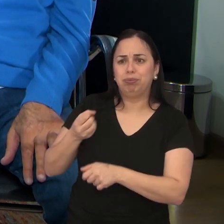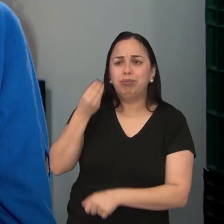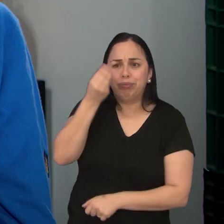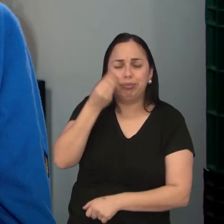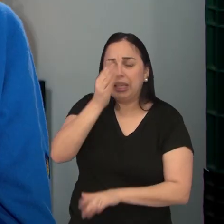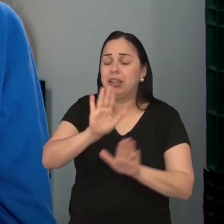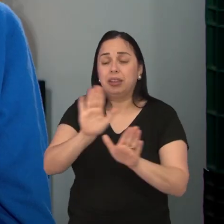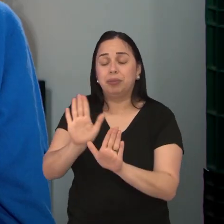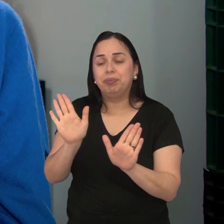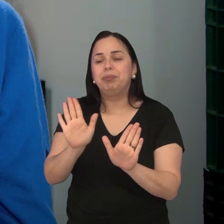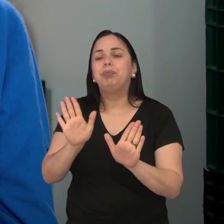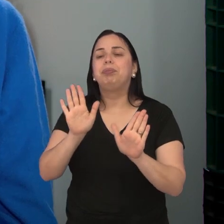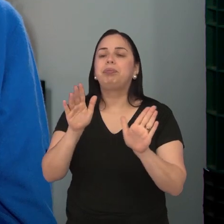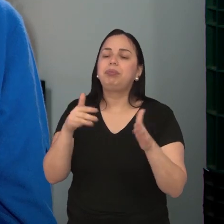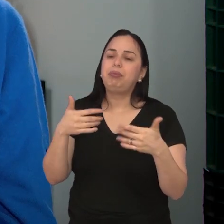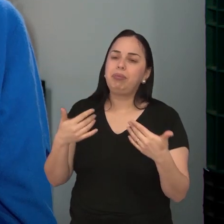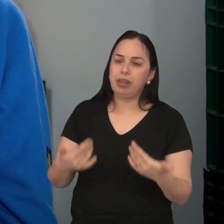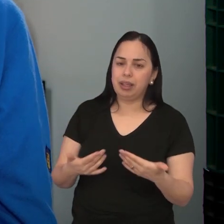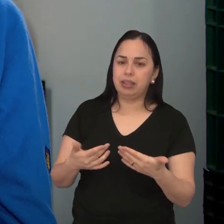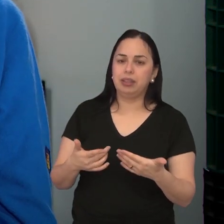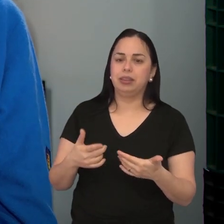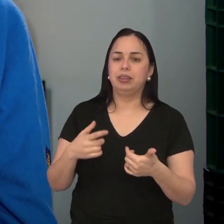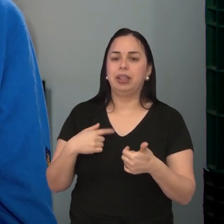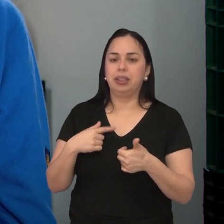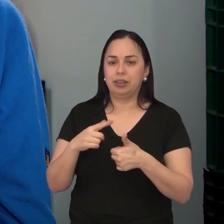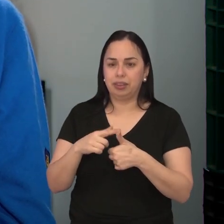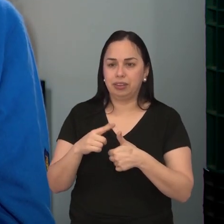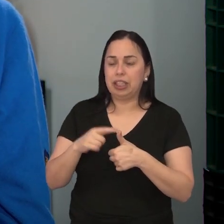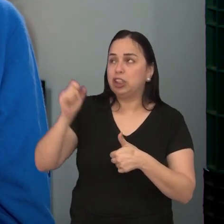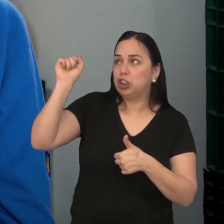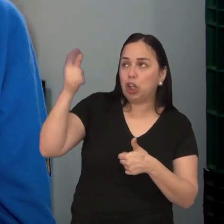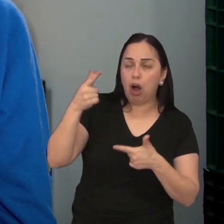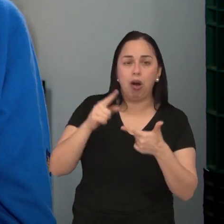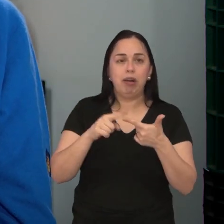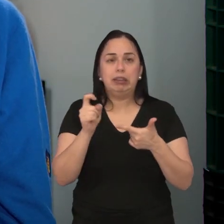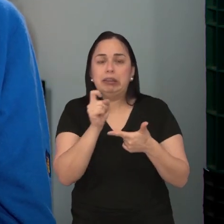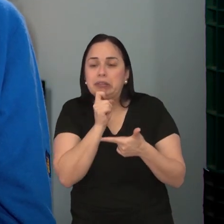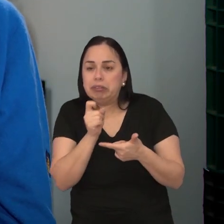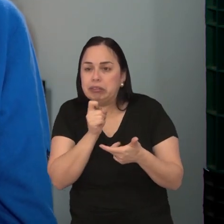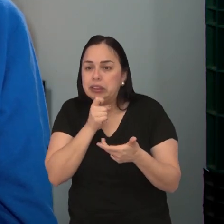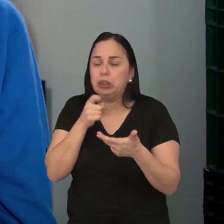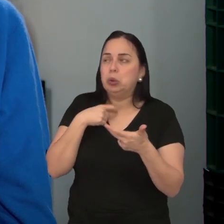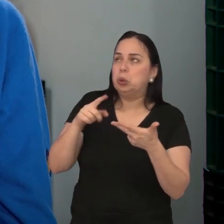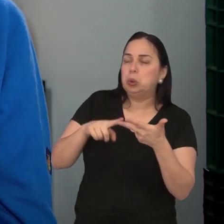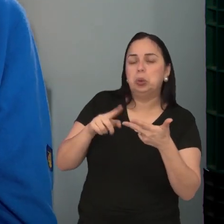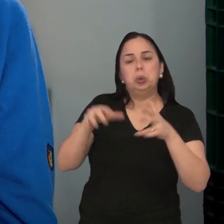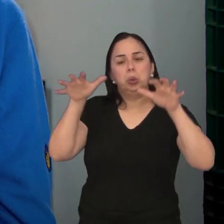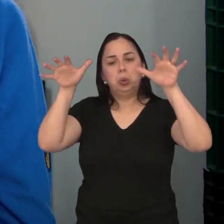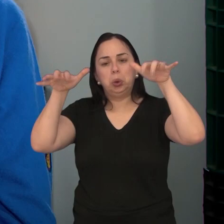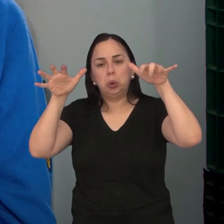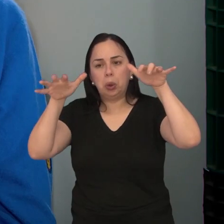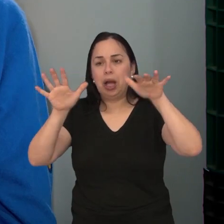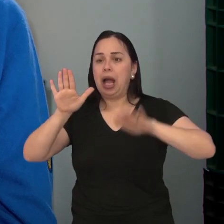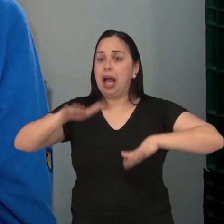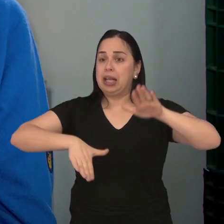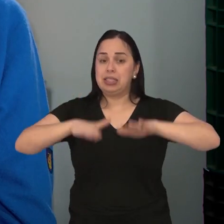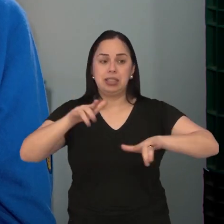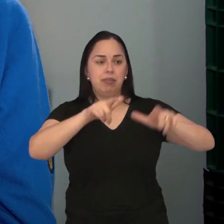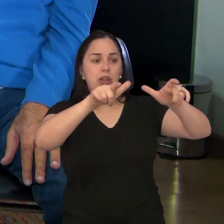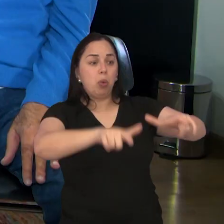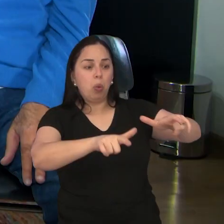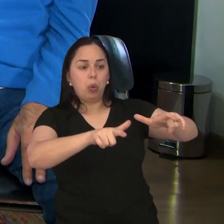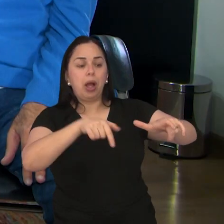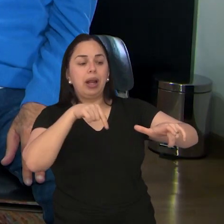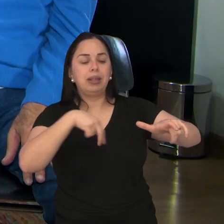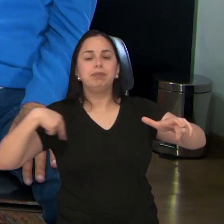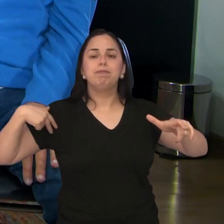Mas você tem sol, frio, chuva, muitas vezes você vai entrar no terreno, as pessoas